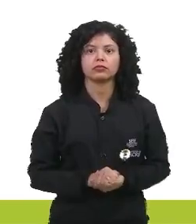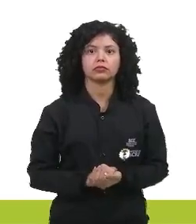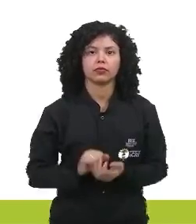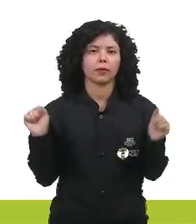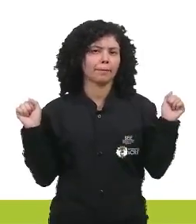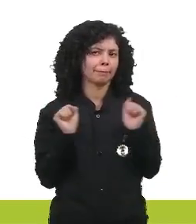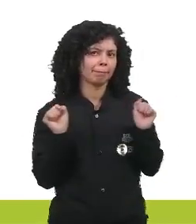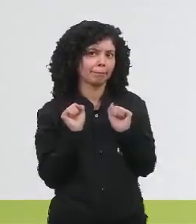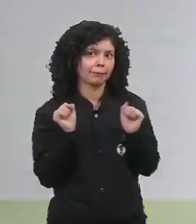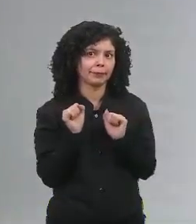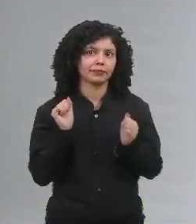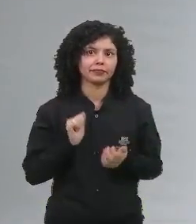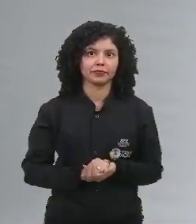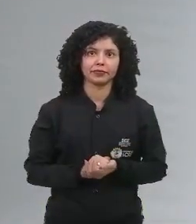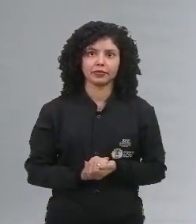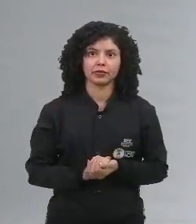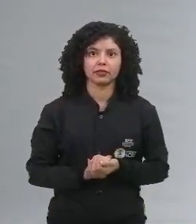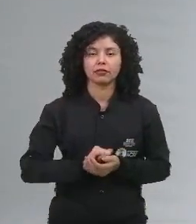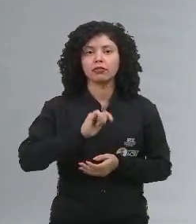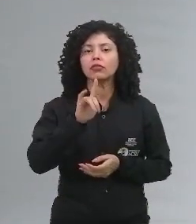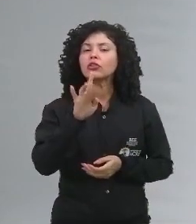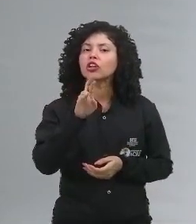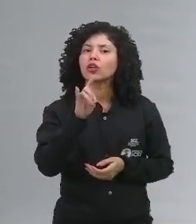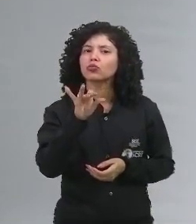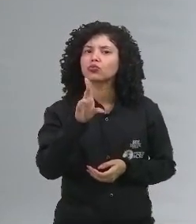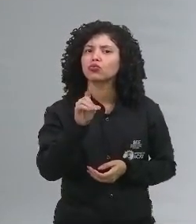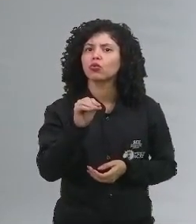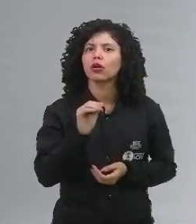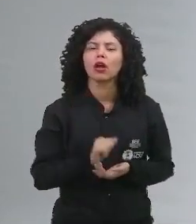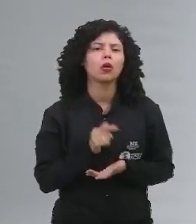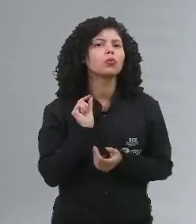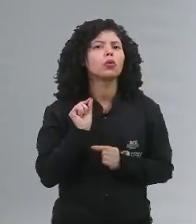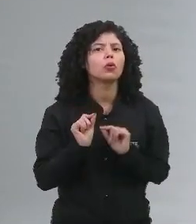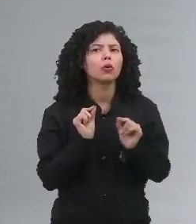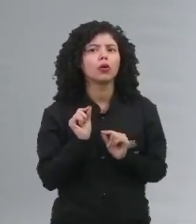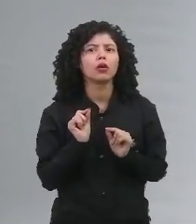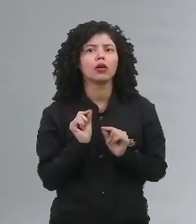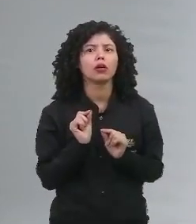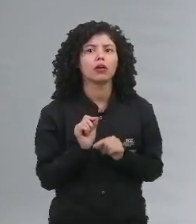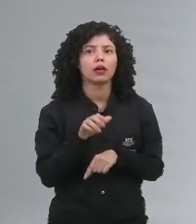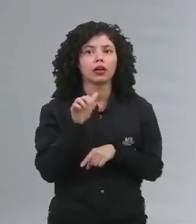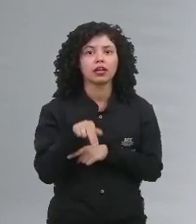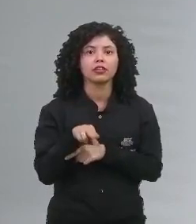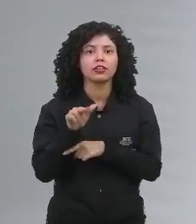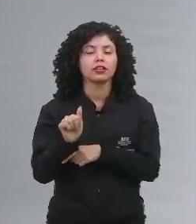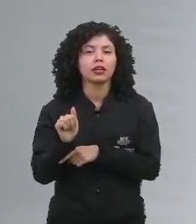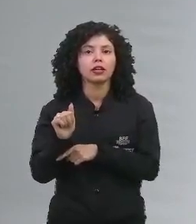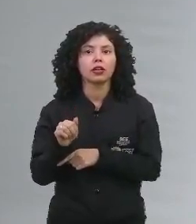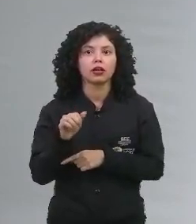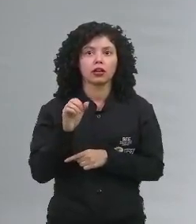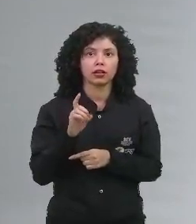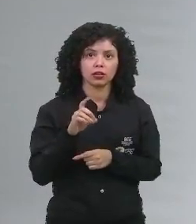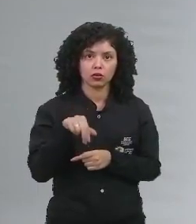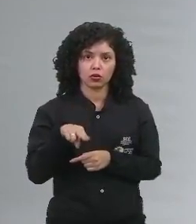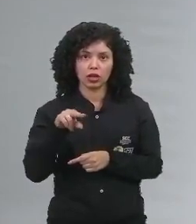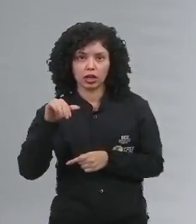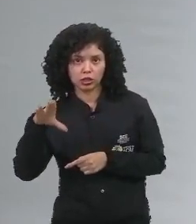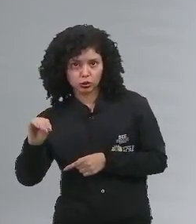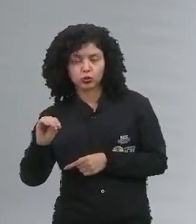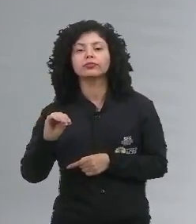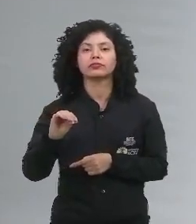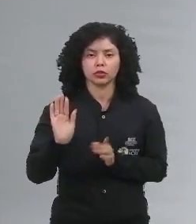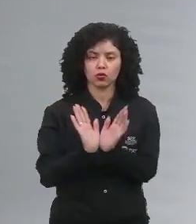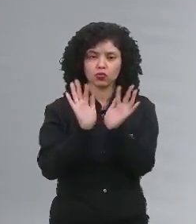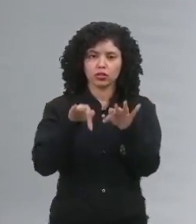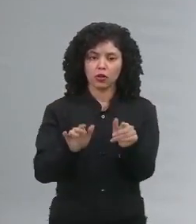adoramos utilizar um gerúndio, né? O que é o gerúndio, professora? Essa terminação do verbo NDO, preparando, comendo,